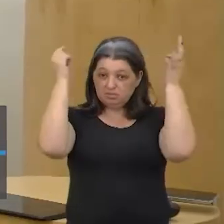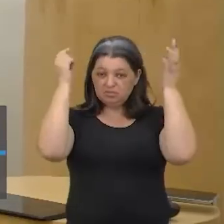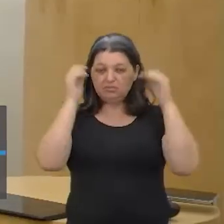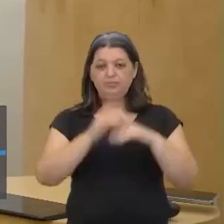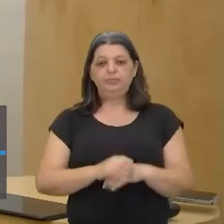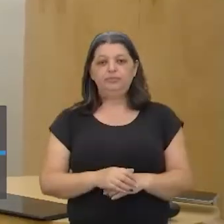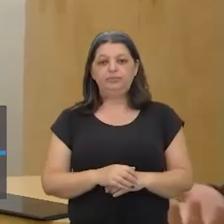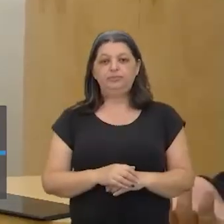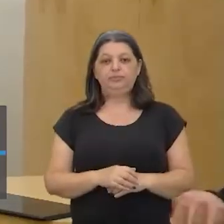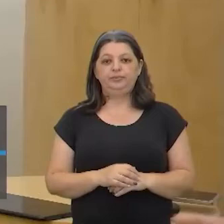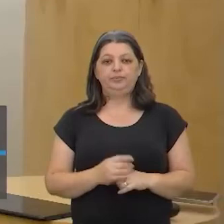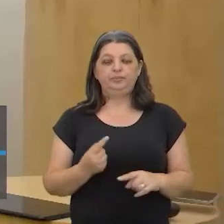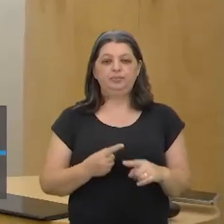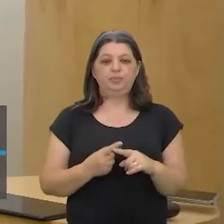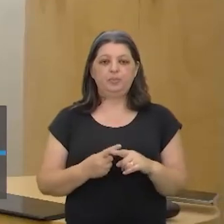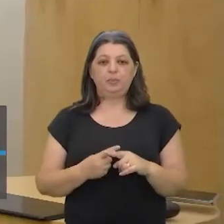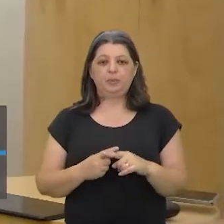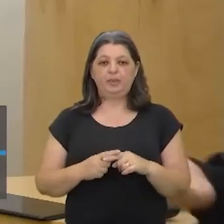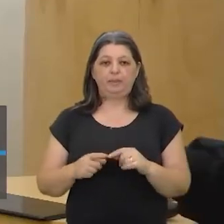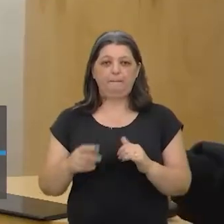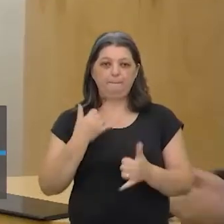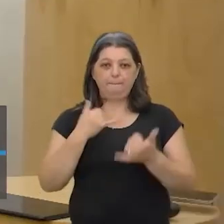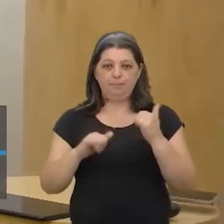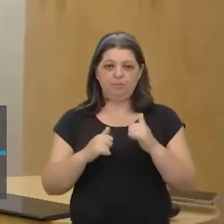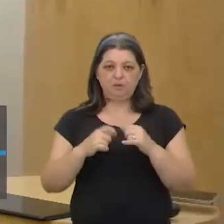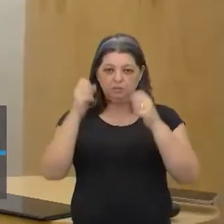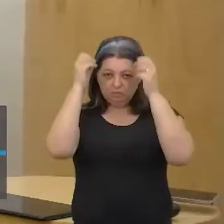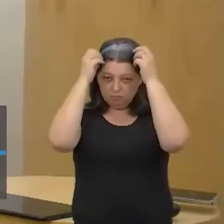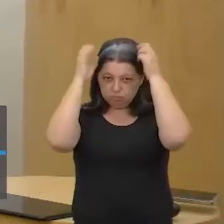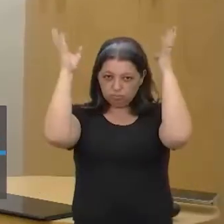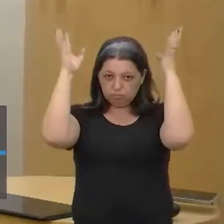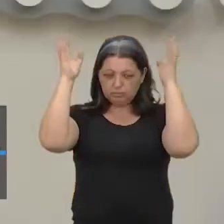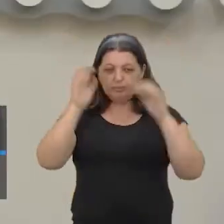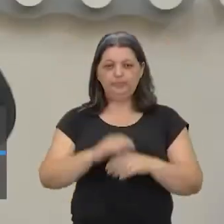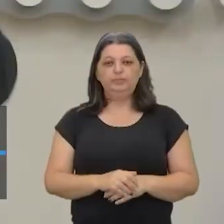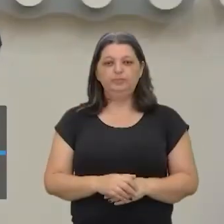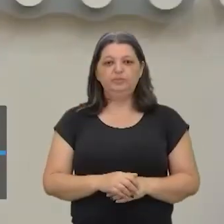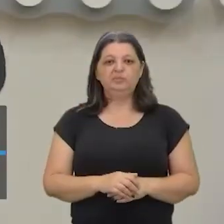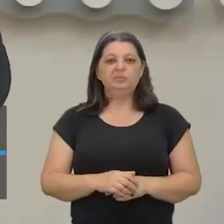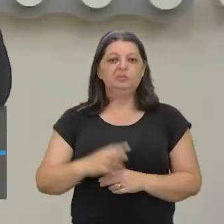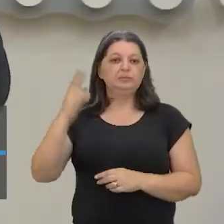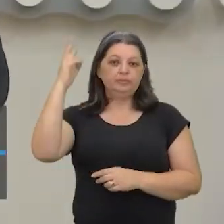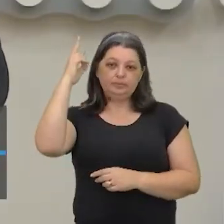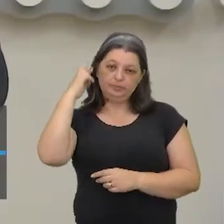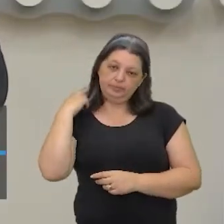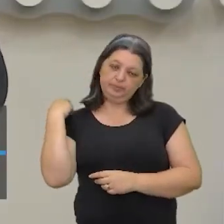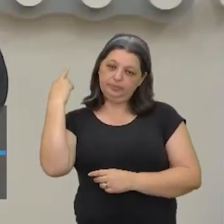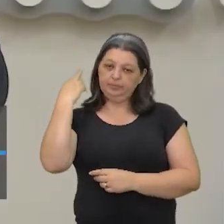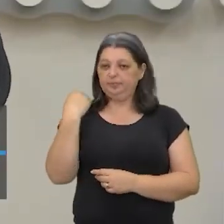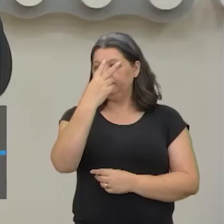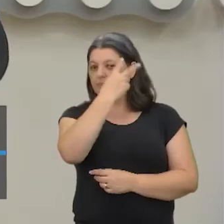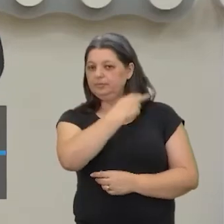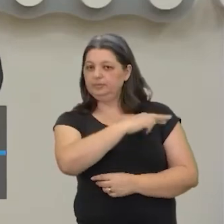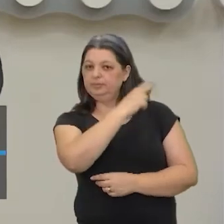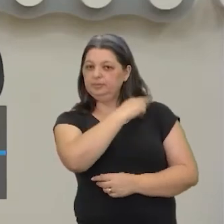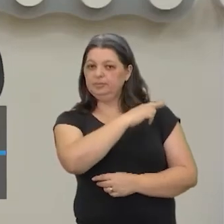é justamente seu cabelo eletricamente, negativamente carregado. Quando passa a chapinha, ela tira